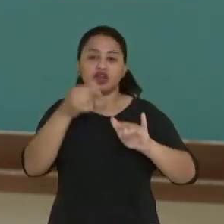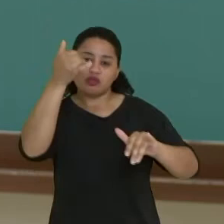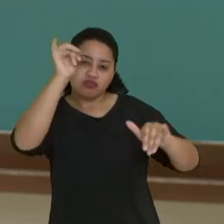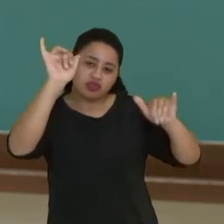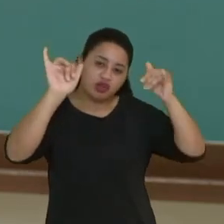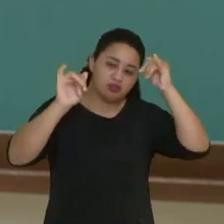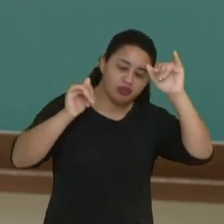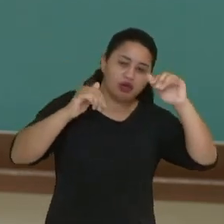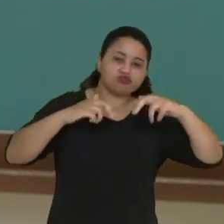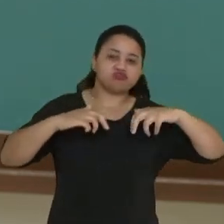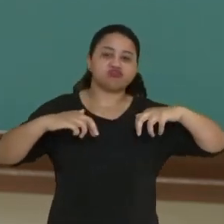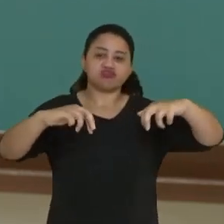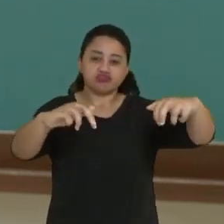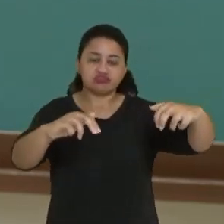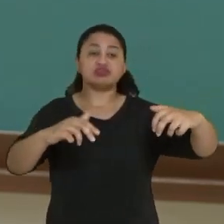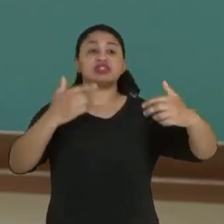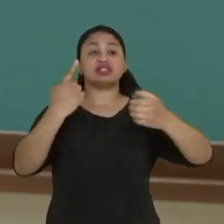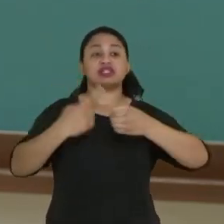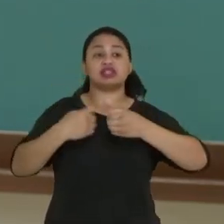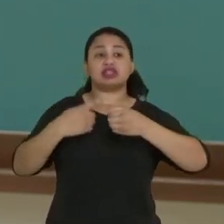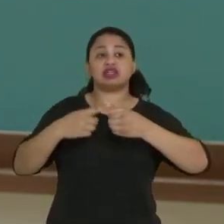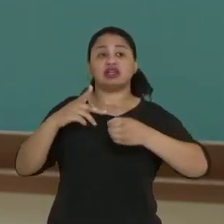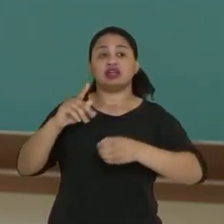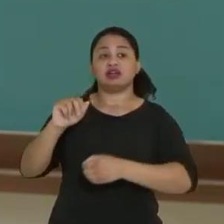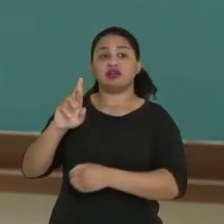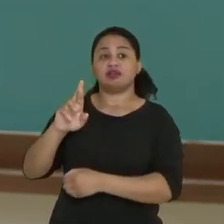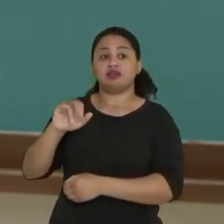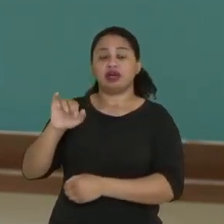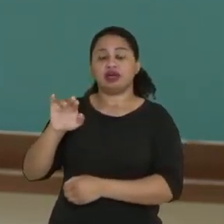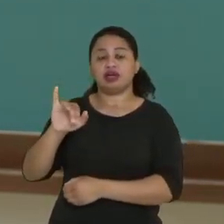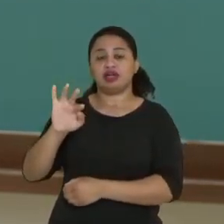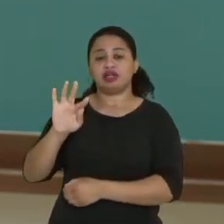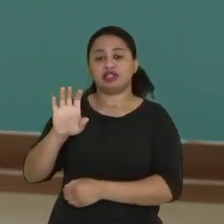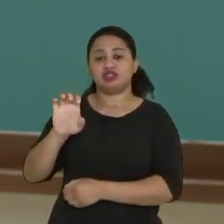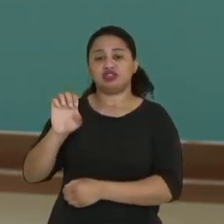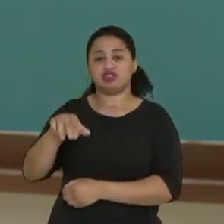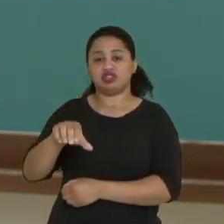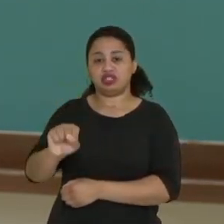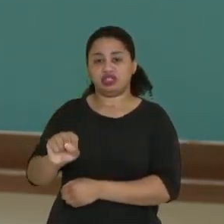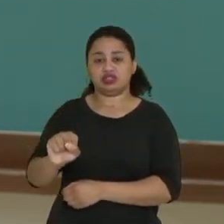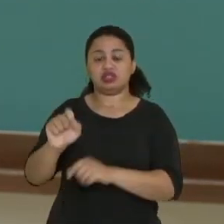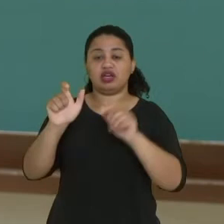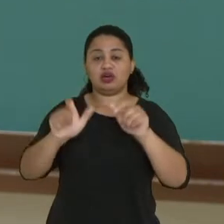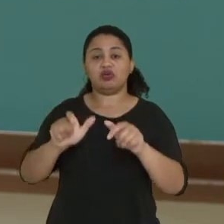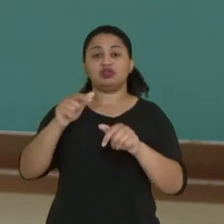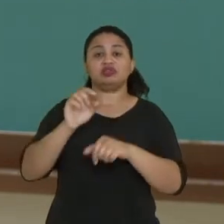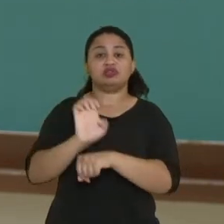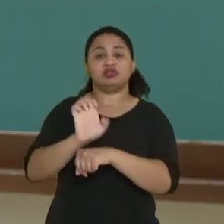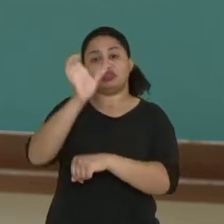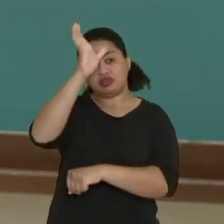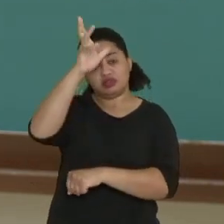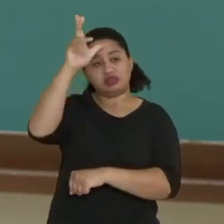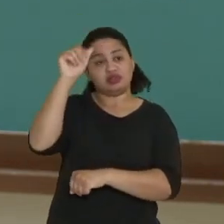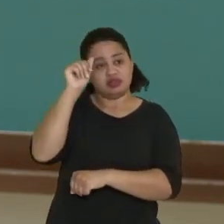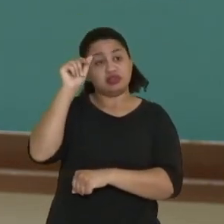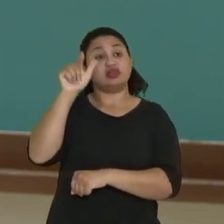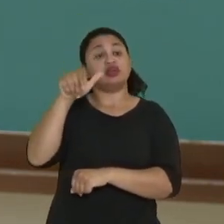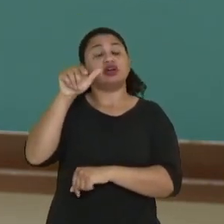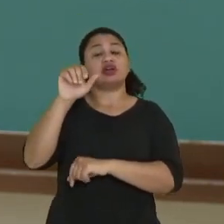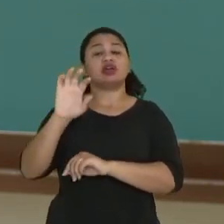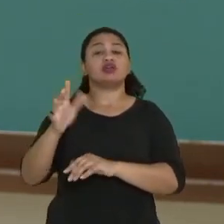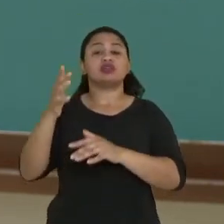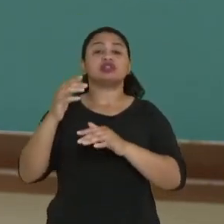Amazonas, na 52ª edição do Festival de Parintins, no ano de 2017.